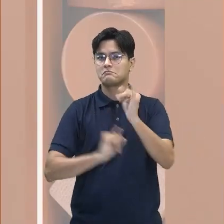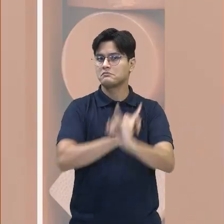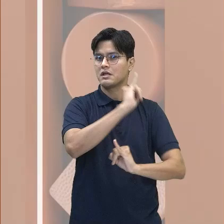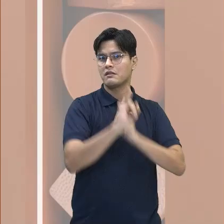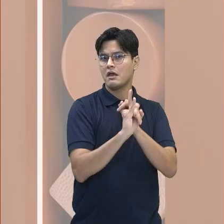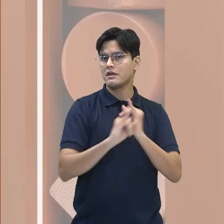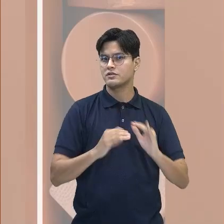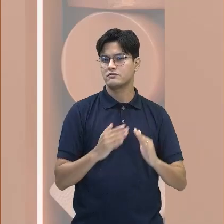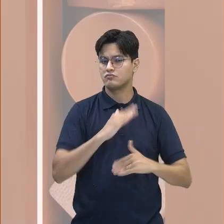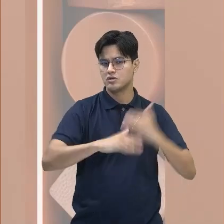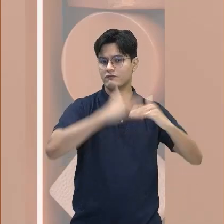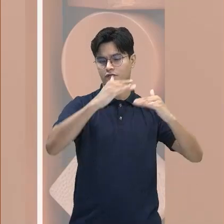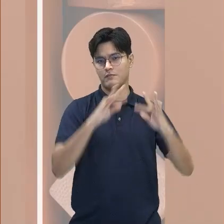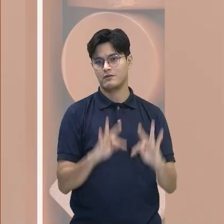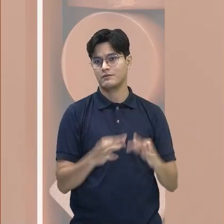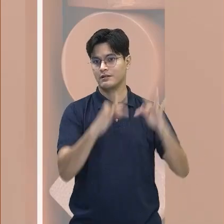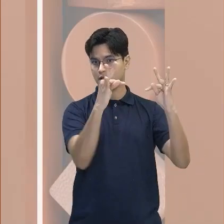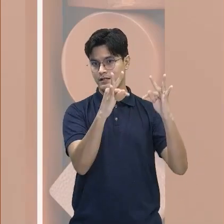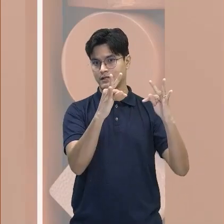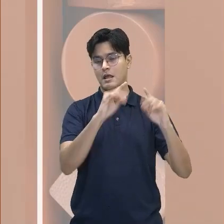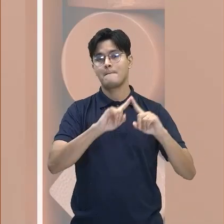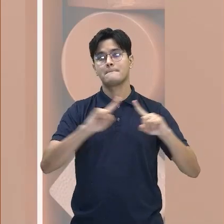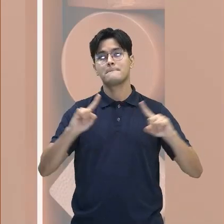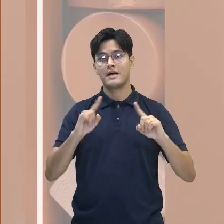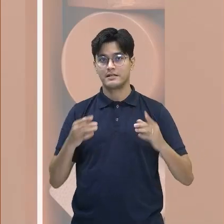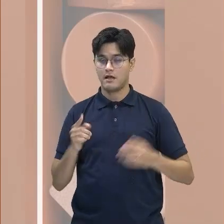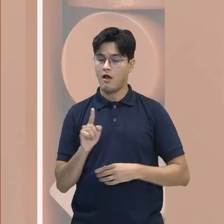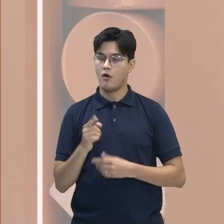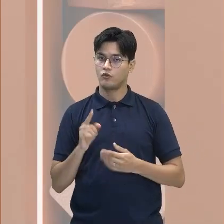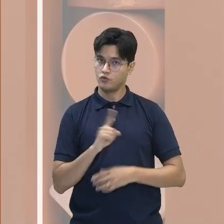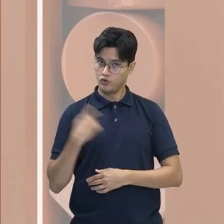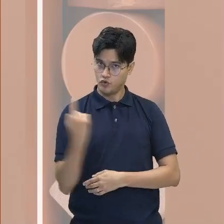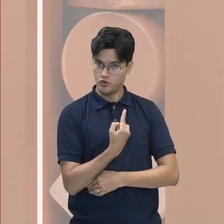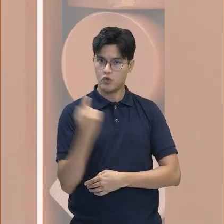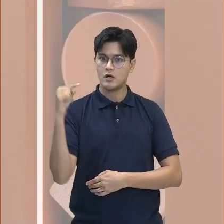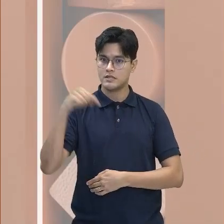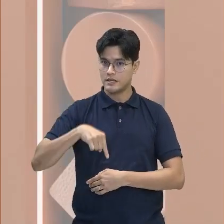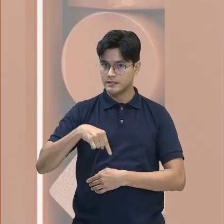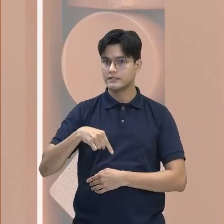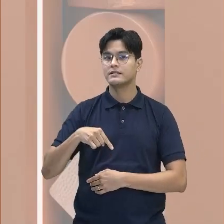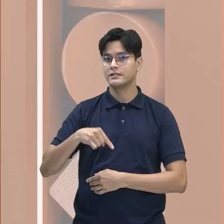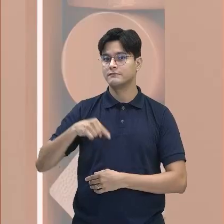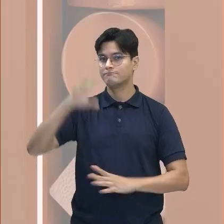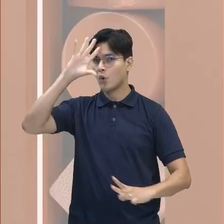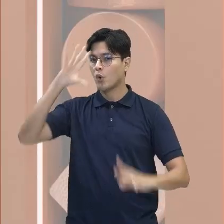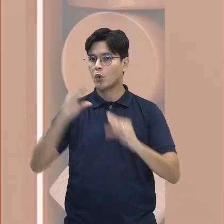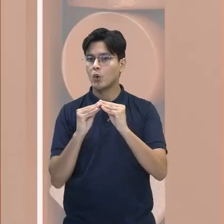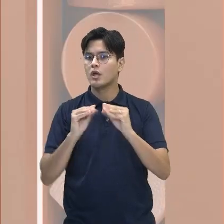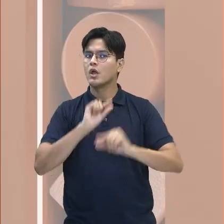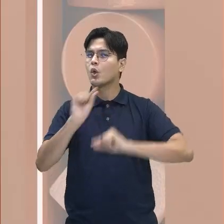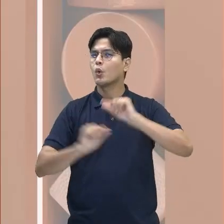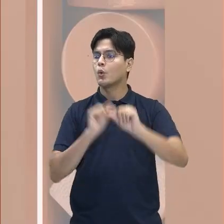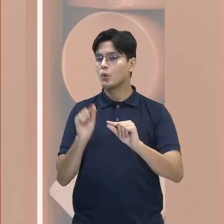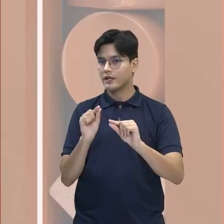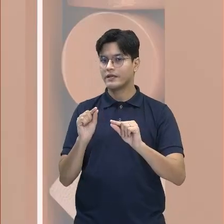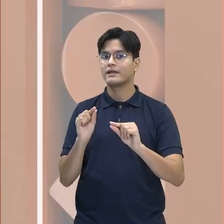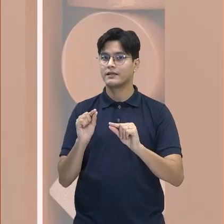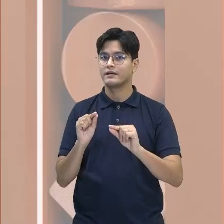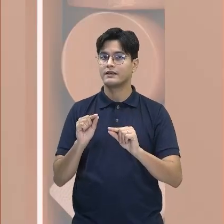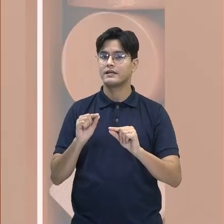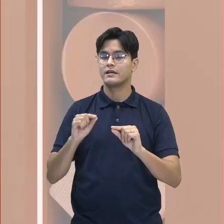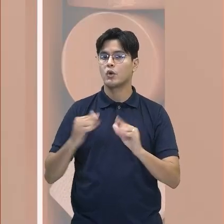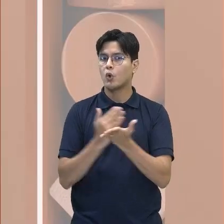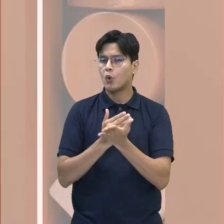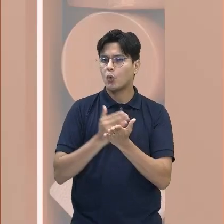globalização se deu no século XV, no século XVI, durante a expansão marítimo-comercial. Então foi o início,